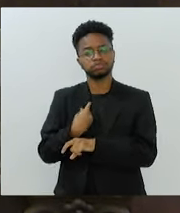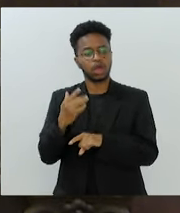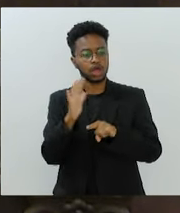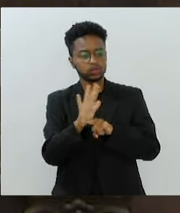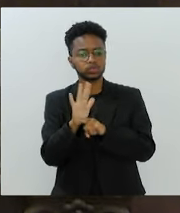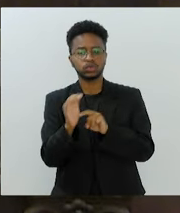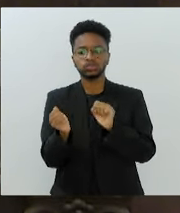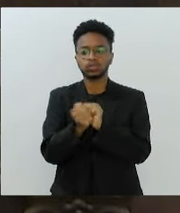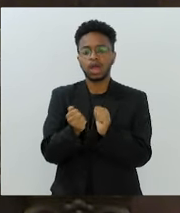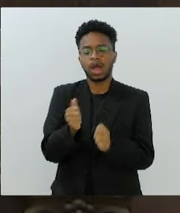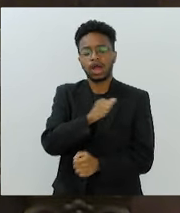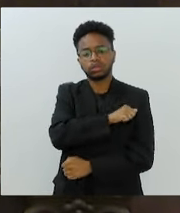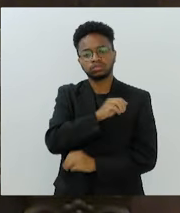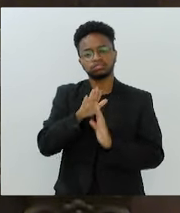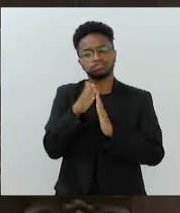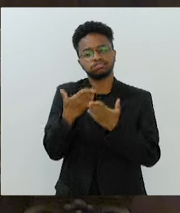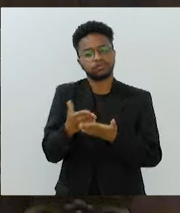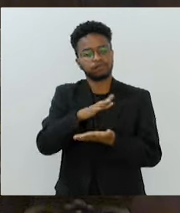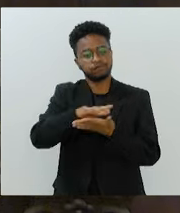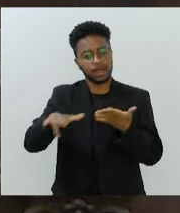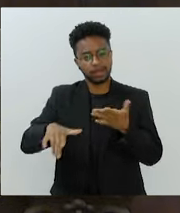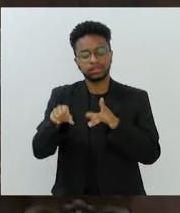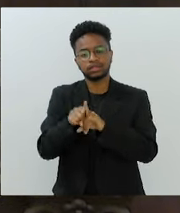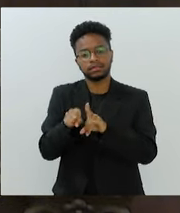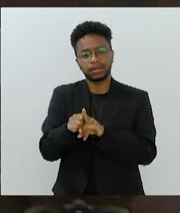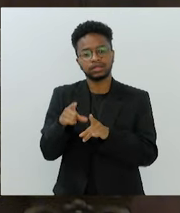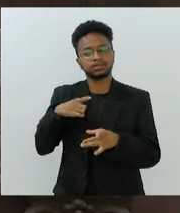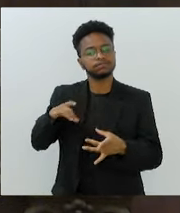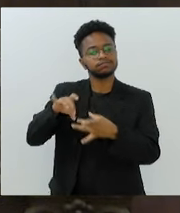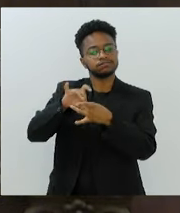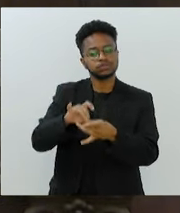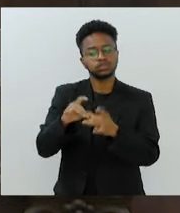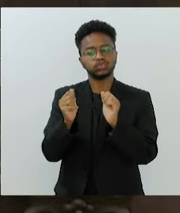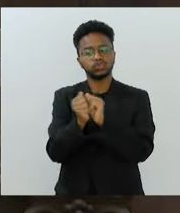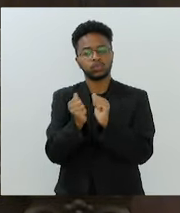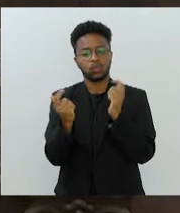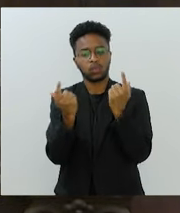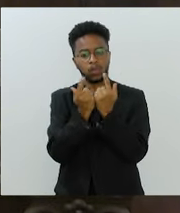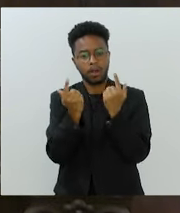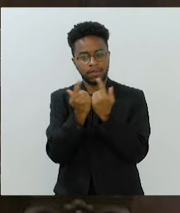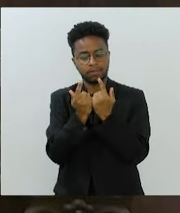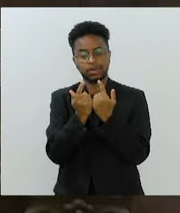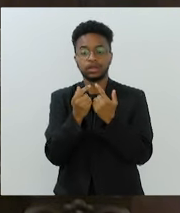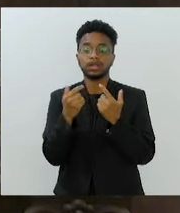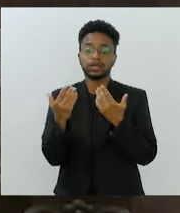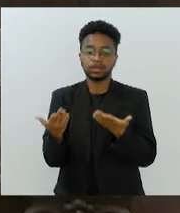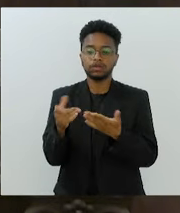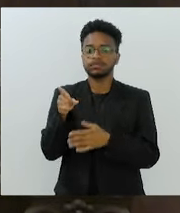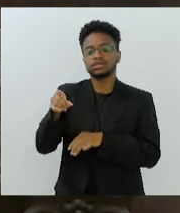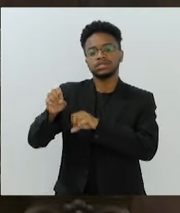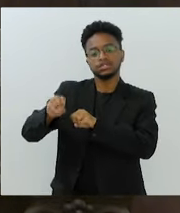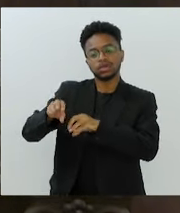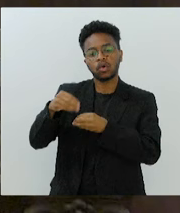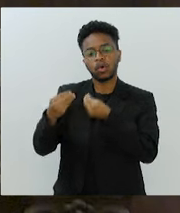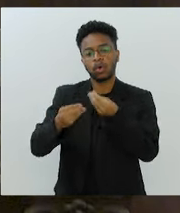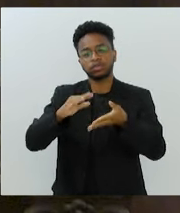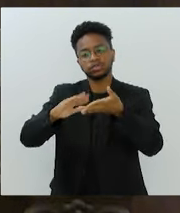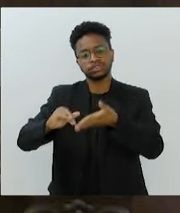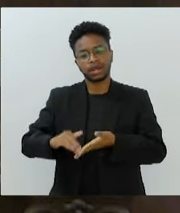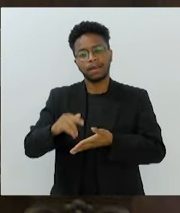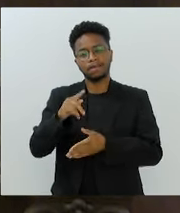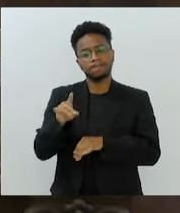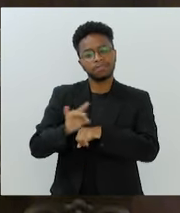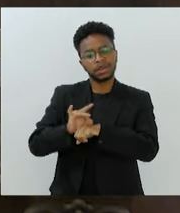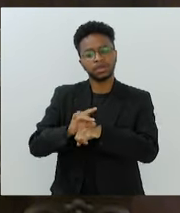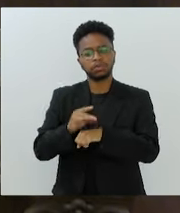várias escolas. Uma parte desses manguezais vinham lá de Guapimirim, se ensinou o pessoal a tirar mangue preto, branco,